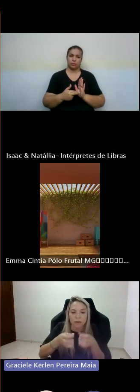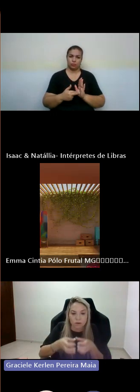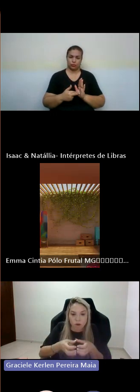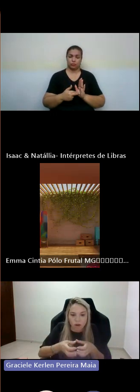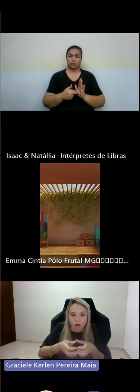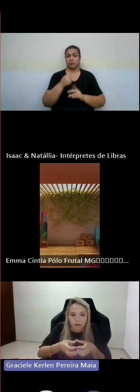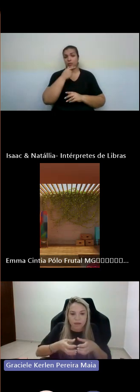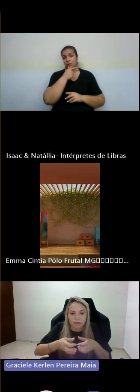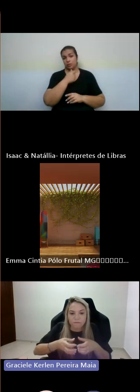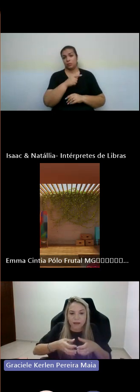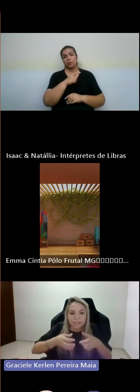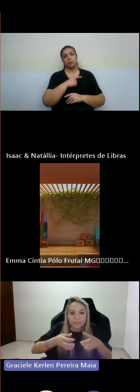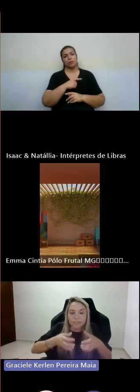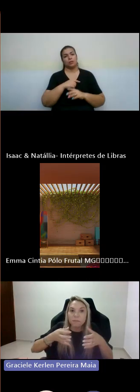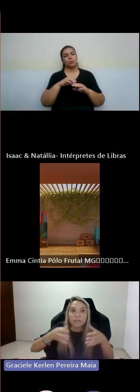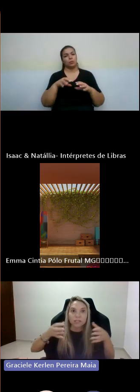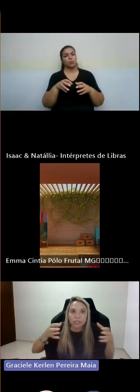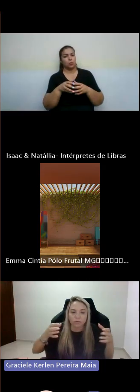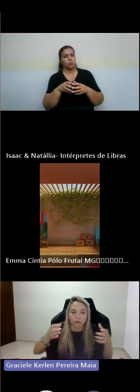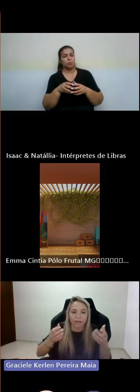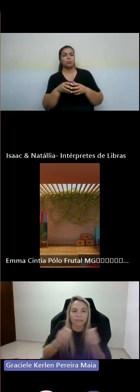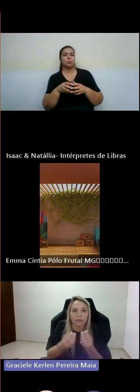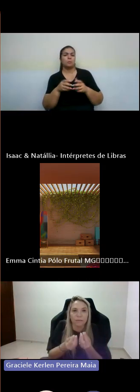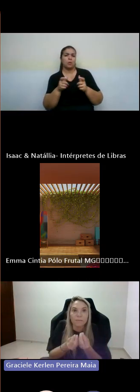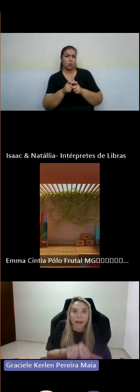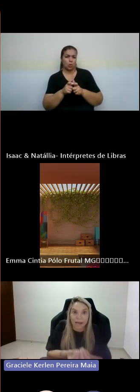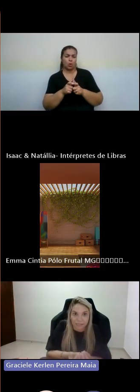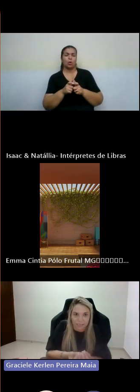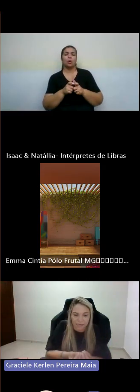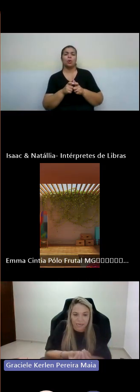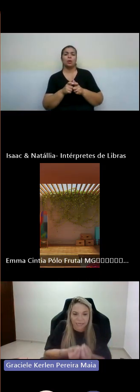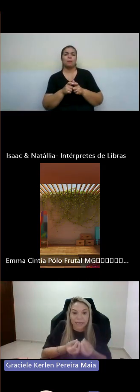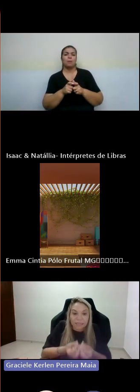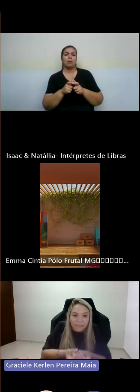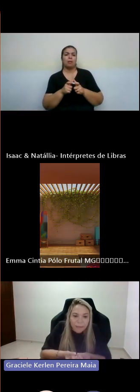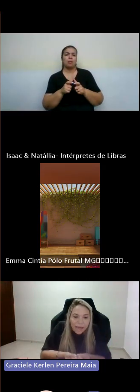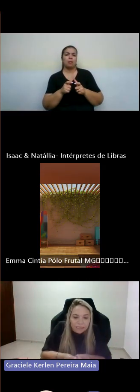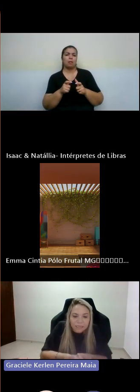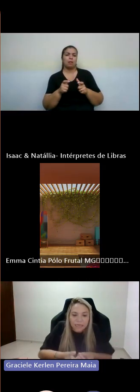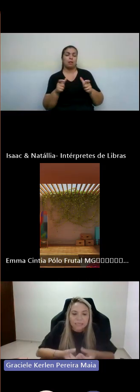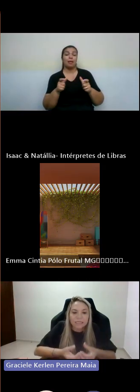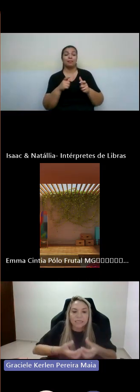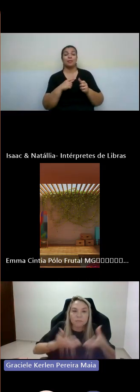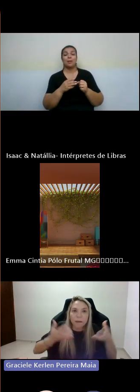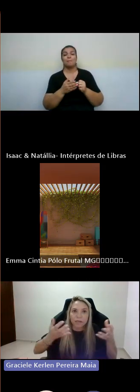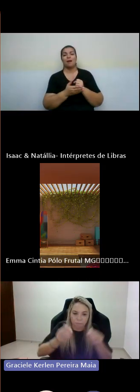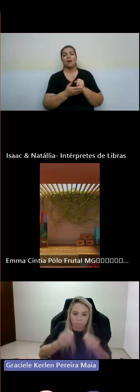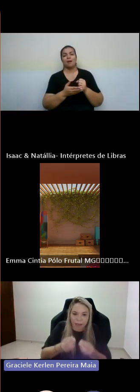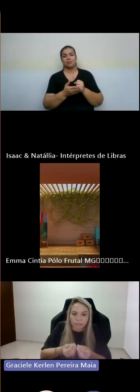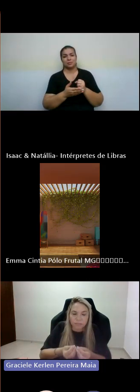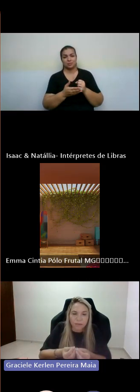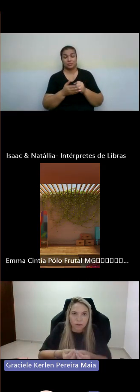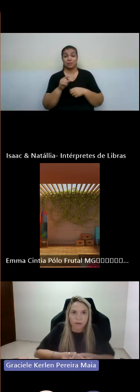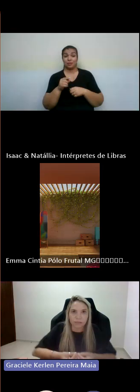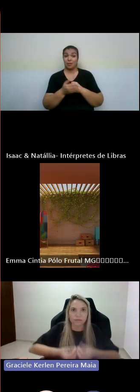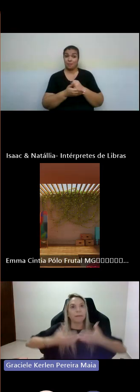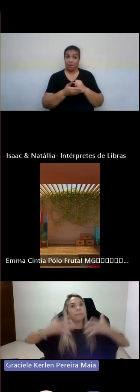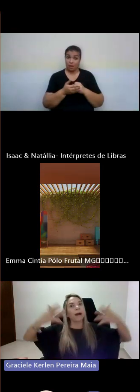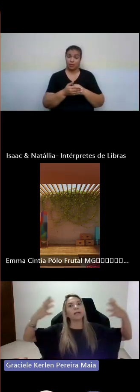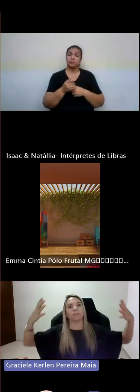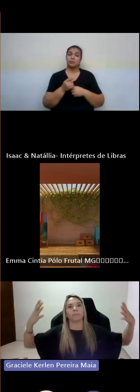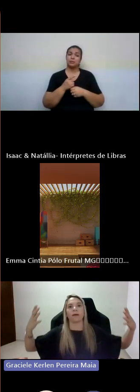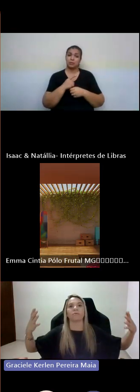grupo menor que vai se expandindo. Ela tem uma base e dessa base se expande. Partes menores